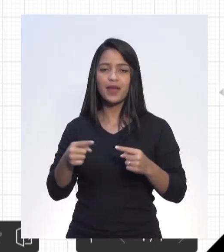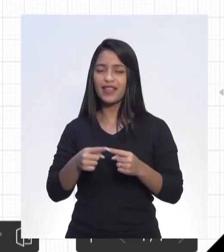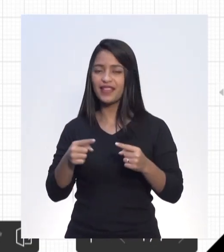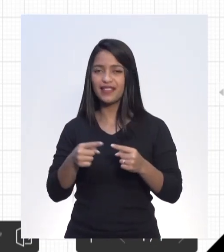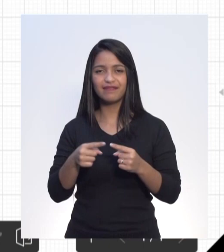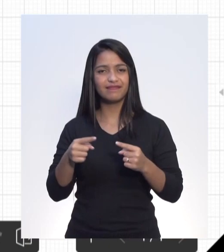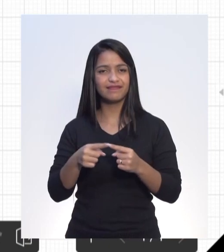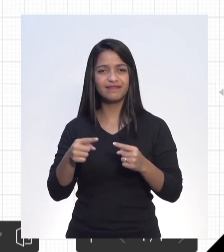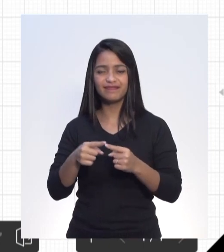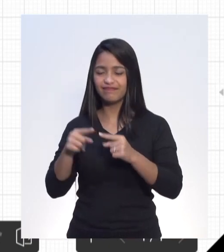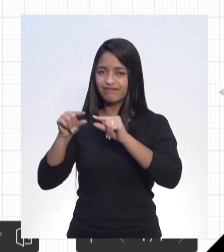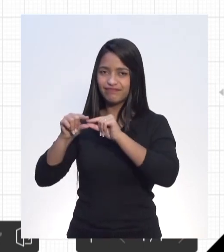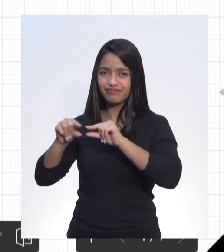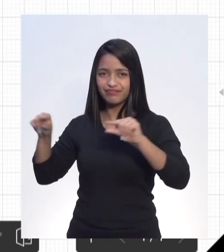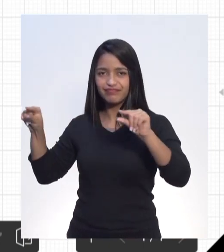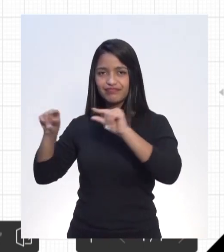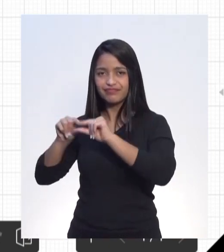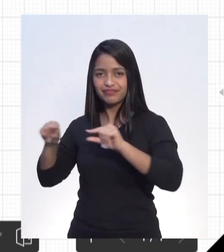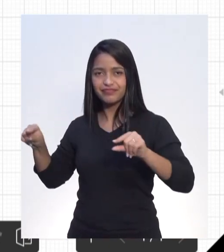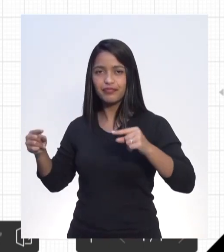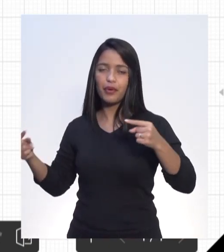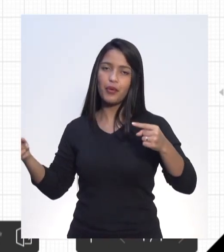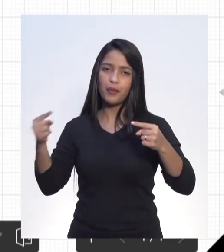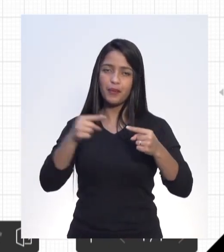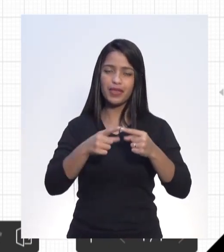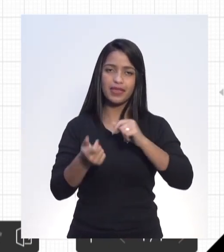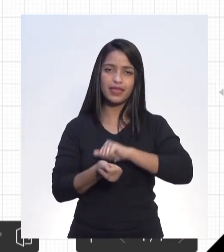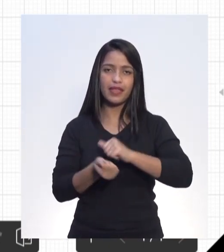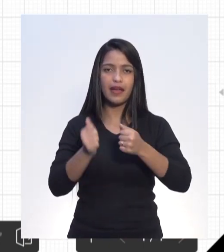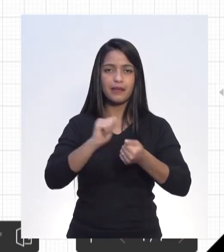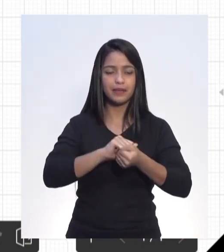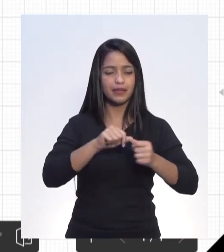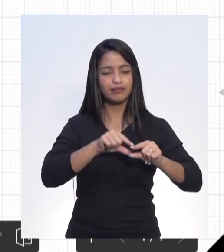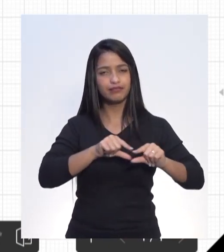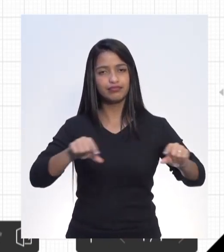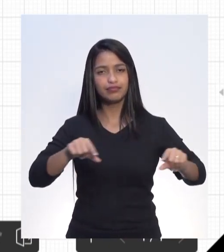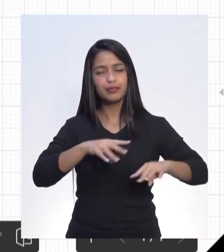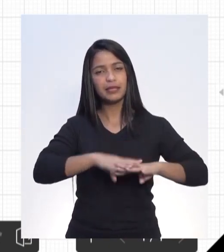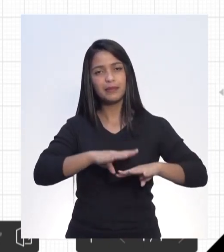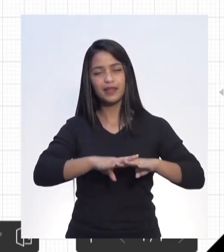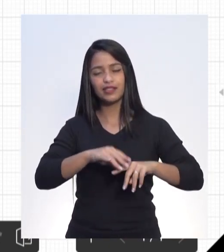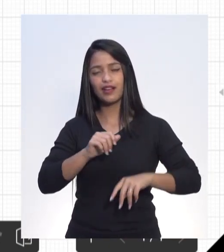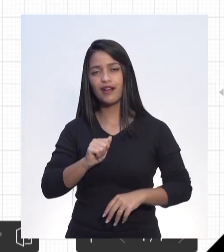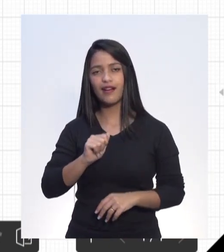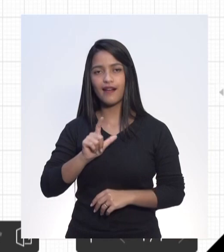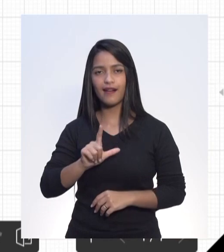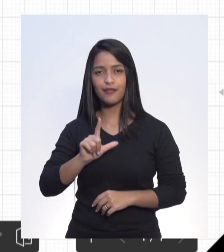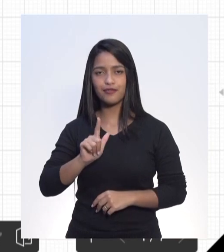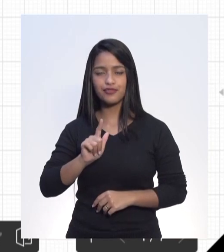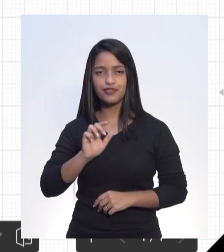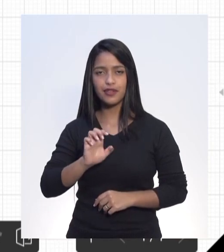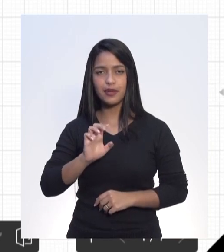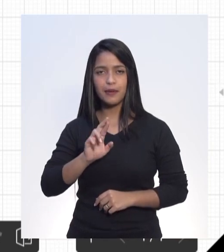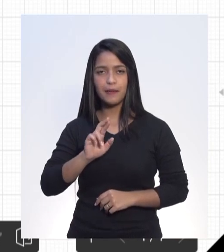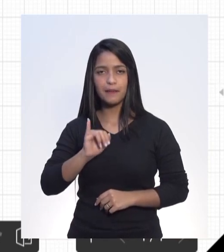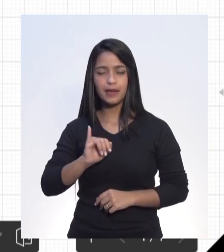ó, traduzido, entre aspas, aí, né? Se é que a gente pode usar essa expressão. Né? Mas é uma tradução, né, para a